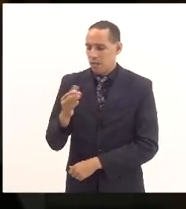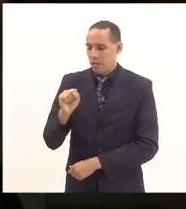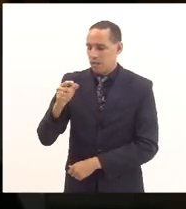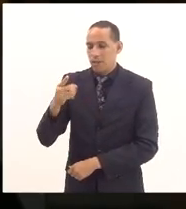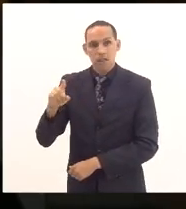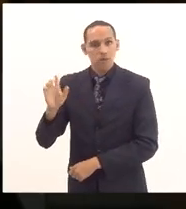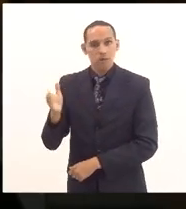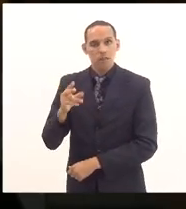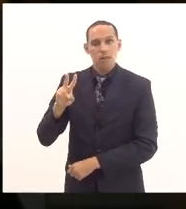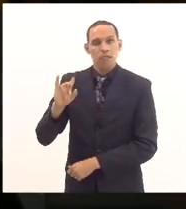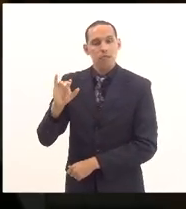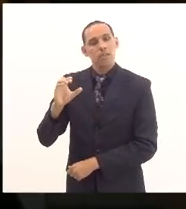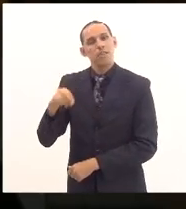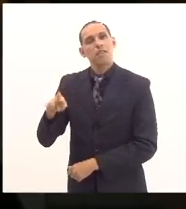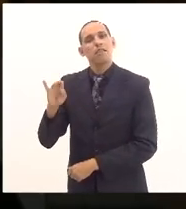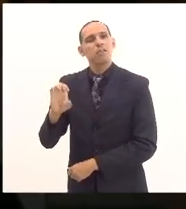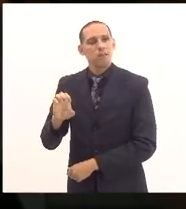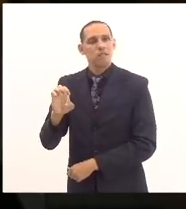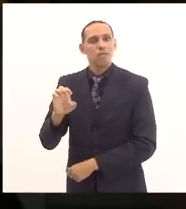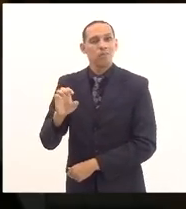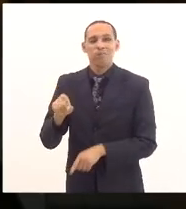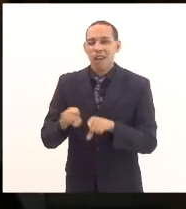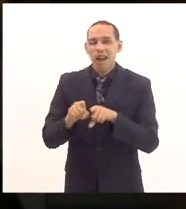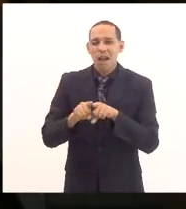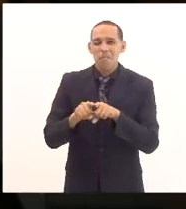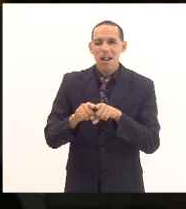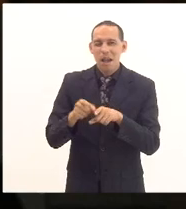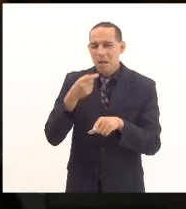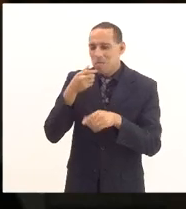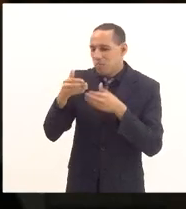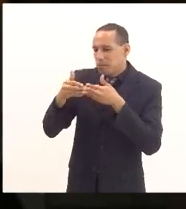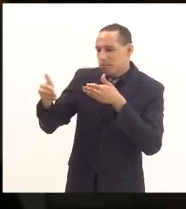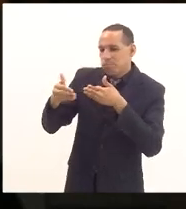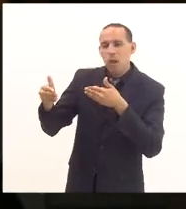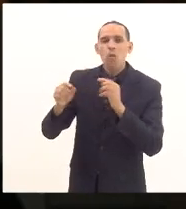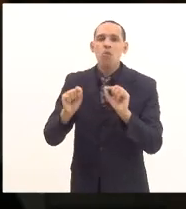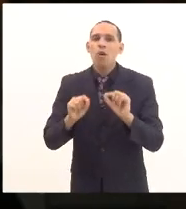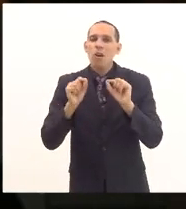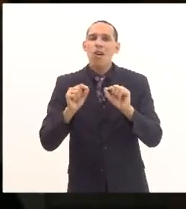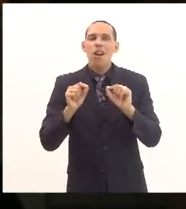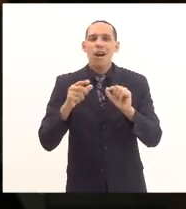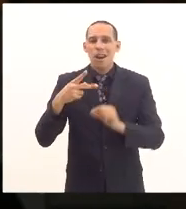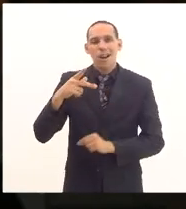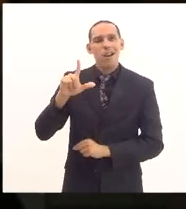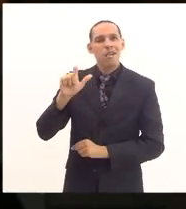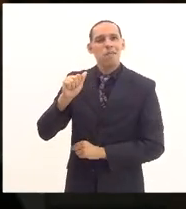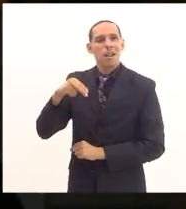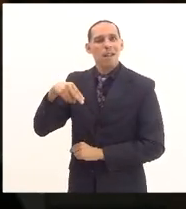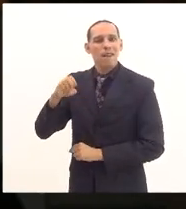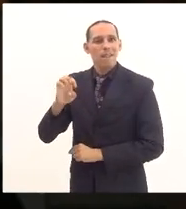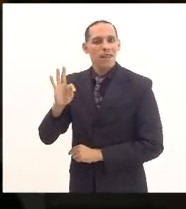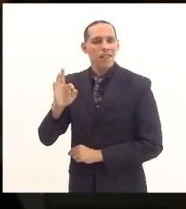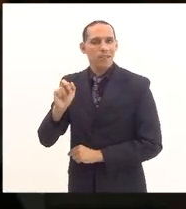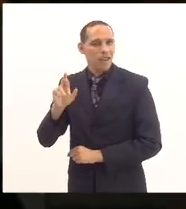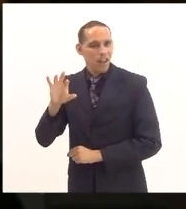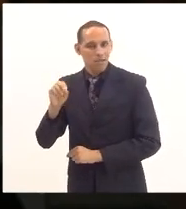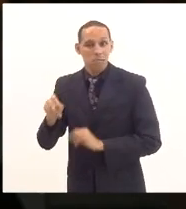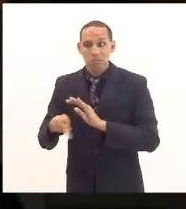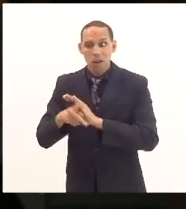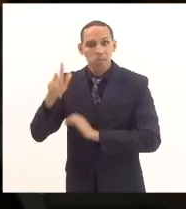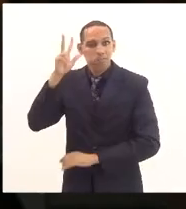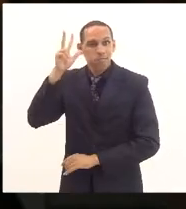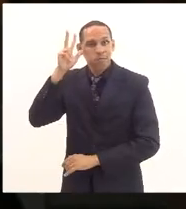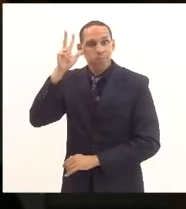mais longe, temos nada mais, nada menos que o planetário da Gávea.